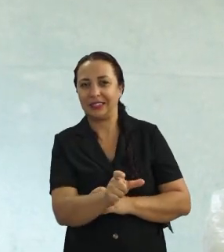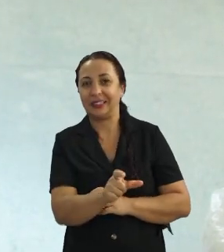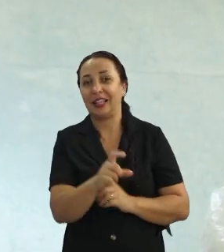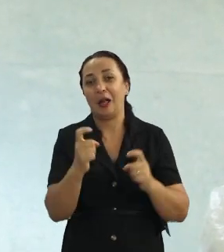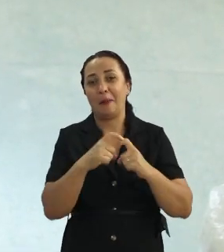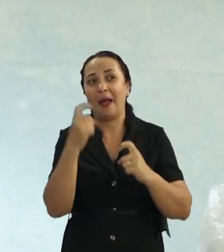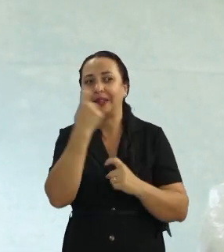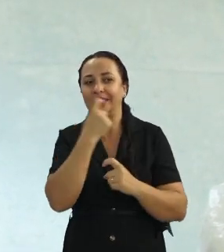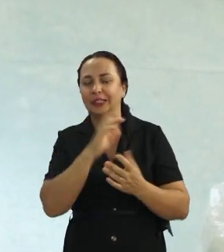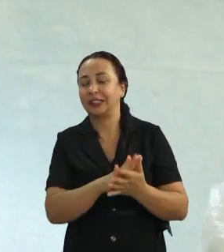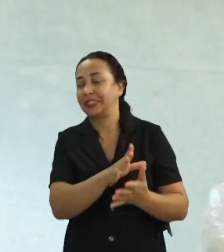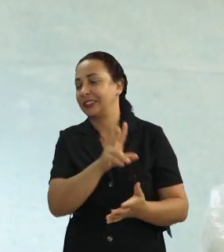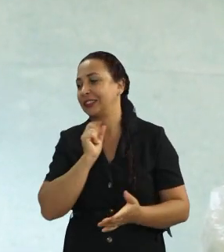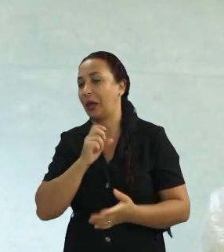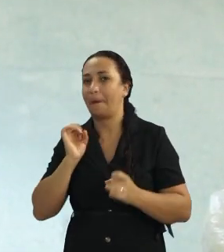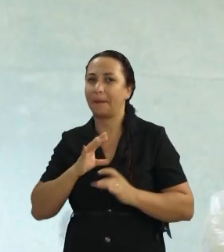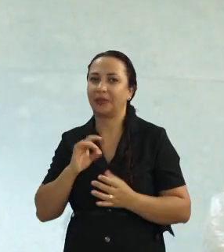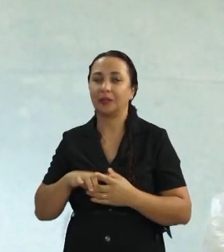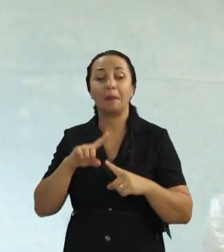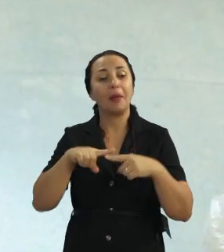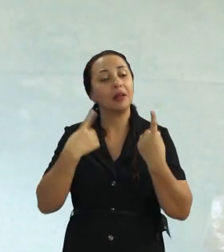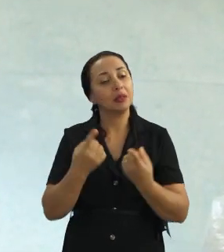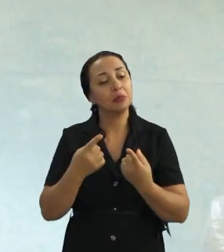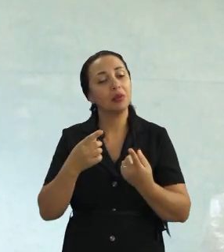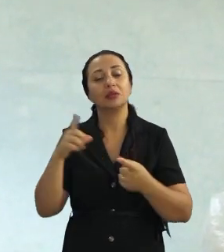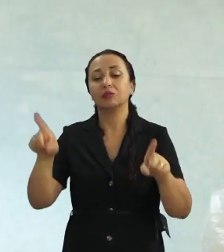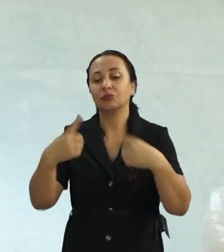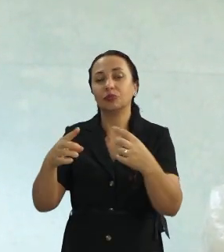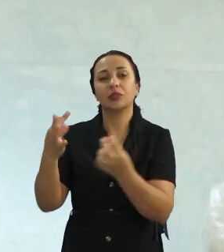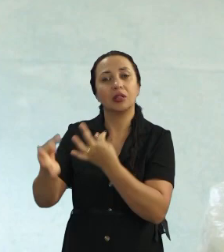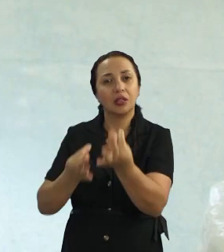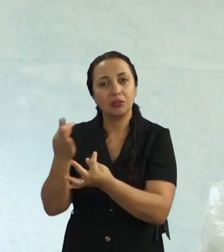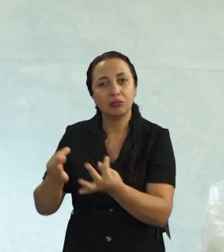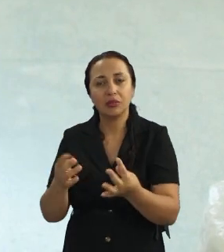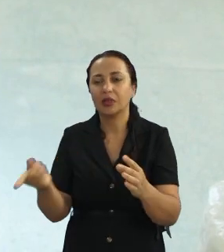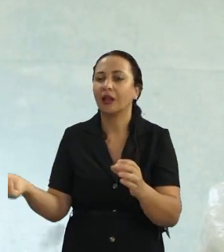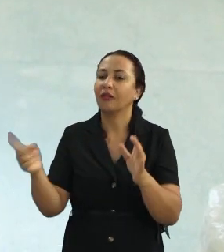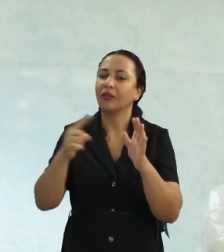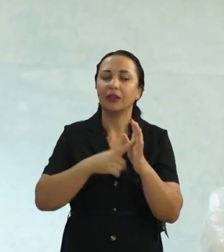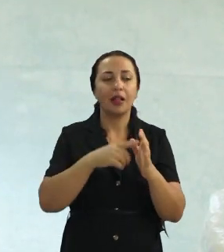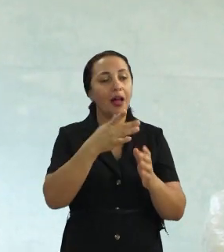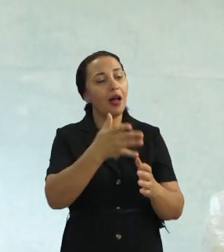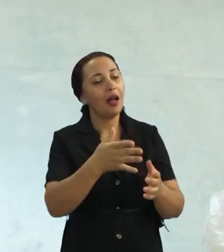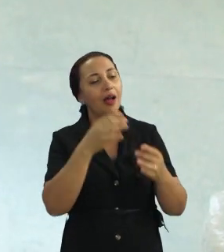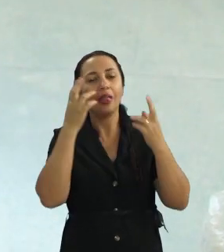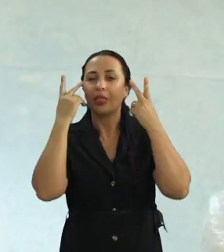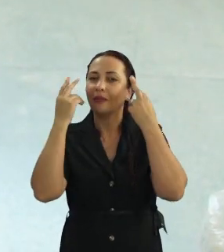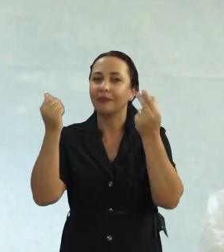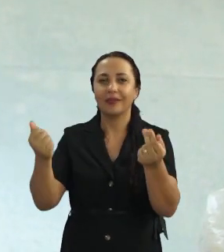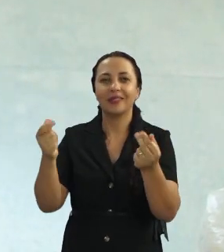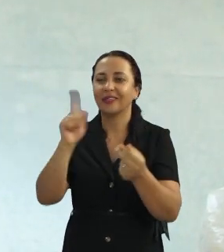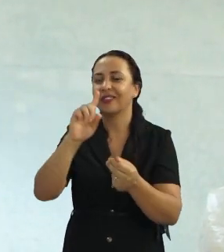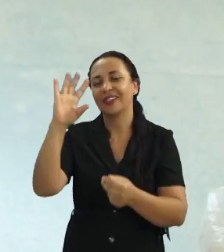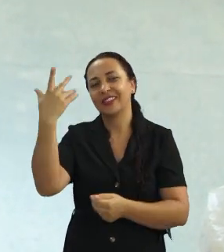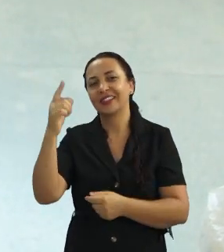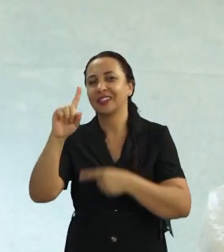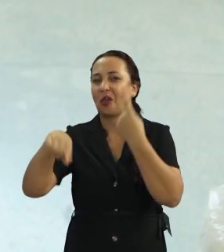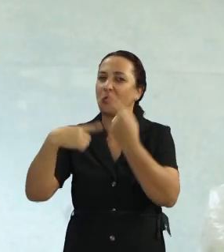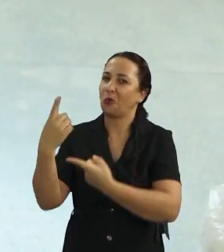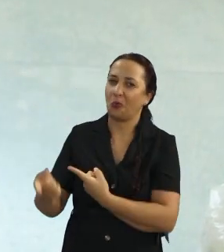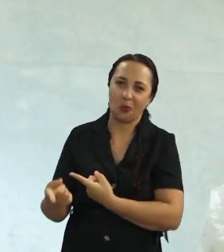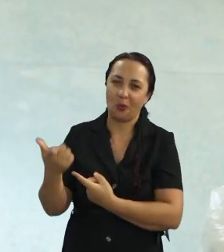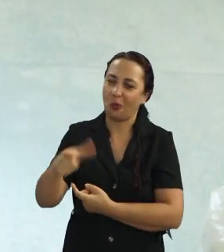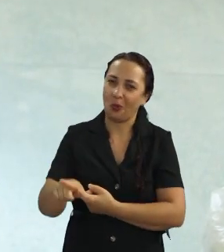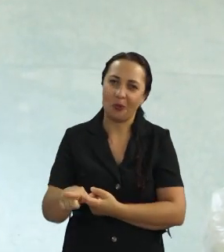si. E depois que eles voltam, depois que fazem um processo de musicoterapia, eles já voltam mais tranquilos, sabendo que aquilo não vai acontecer novamente, né?